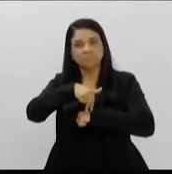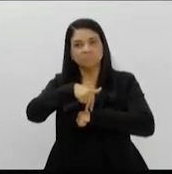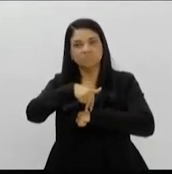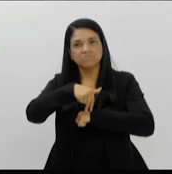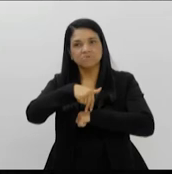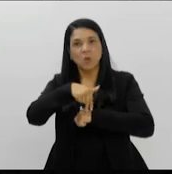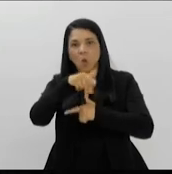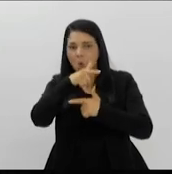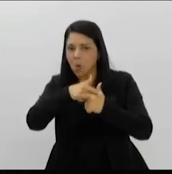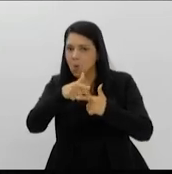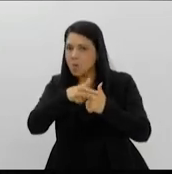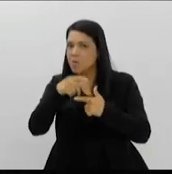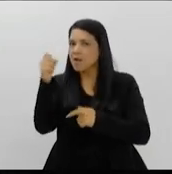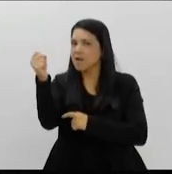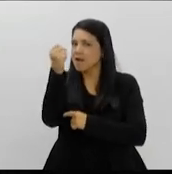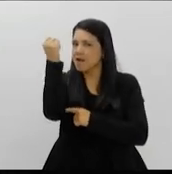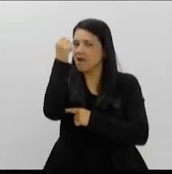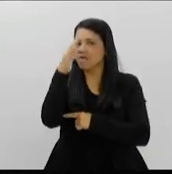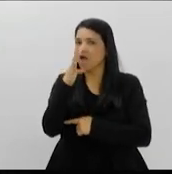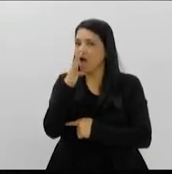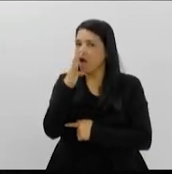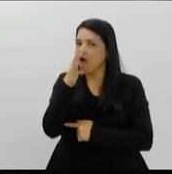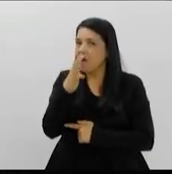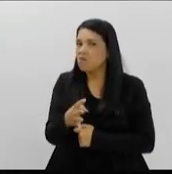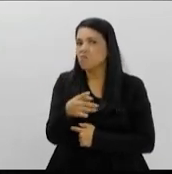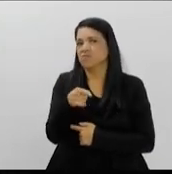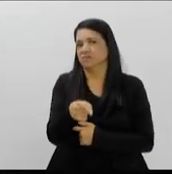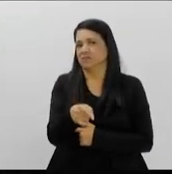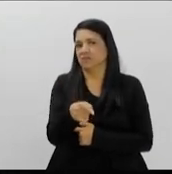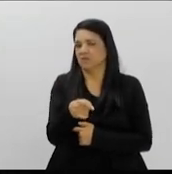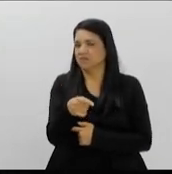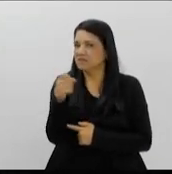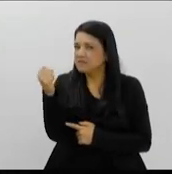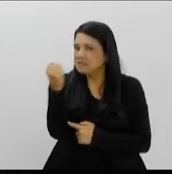um problema gravíssimo e uma acusação muito maior ainda.